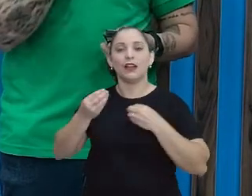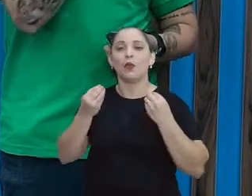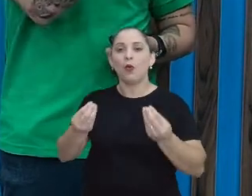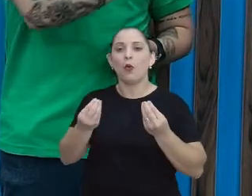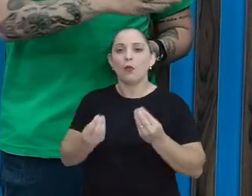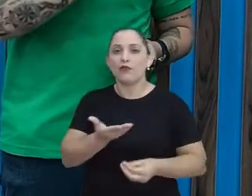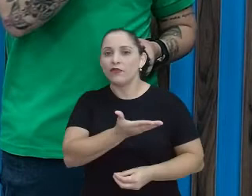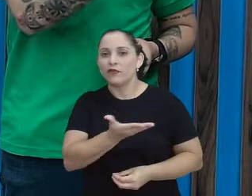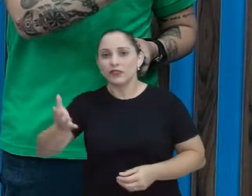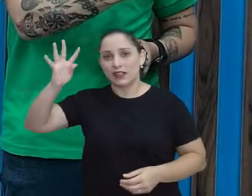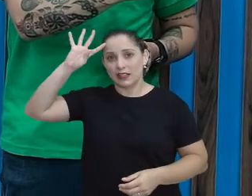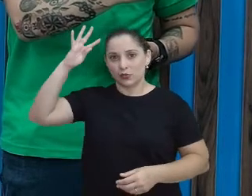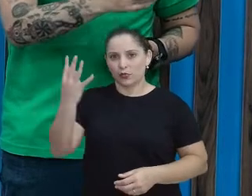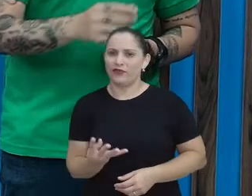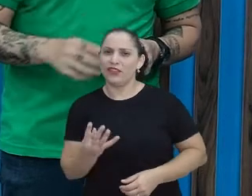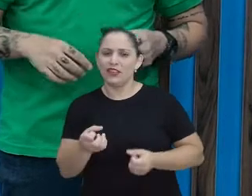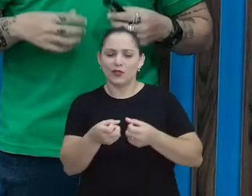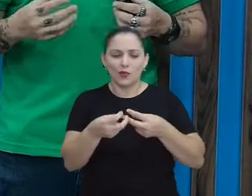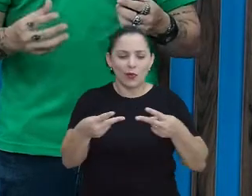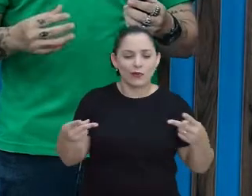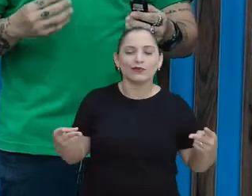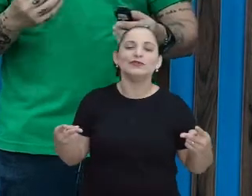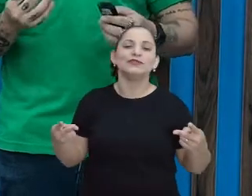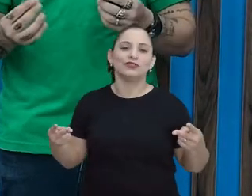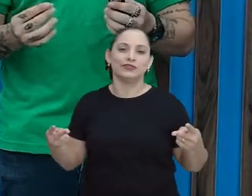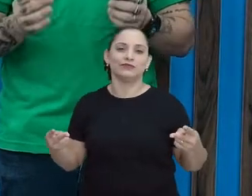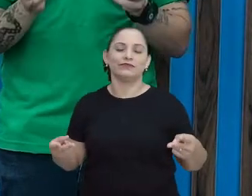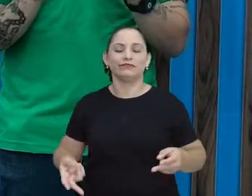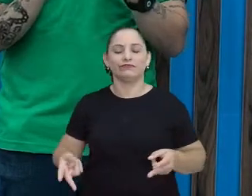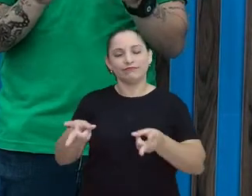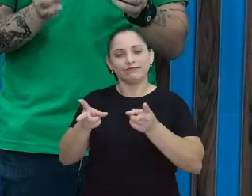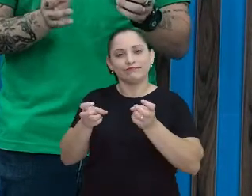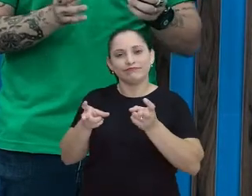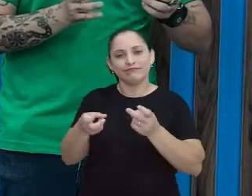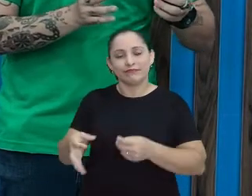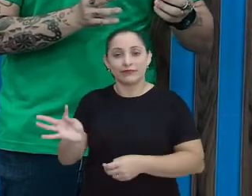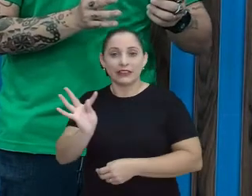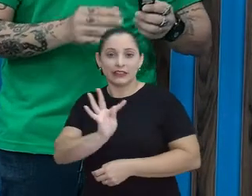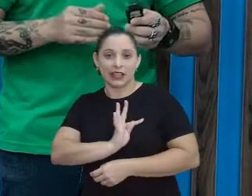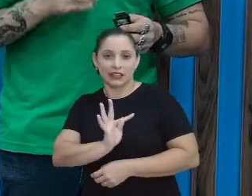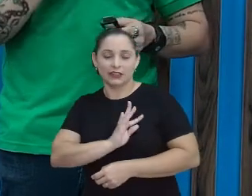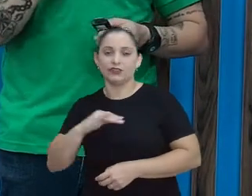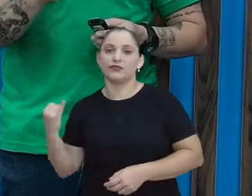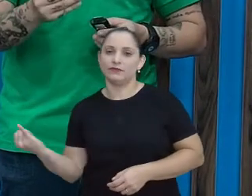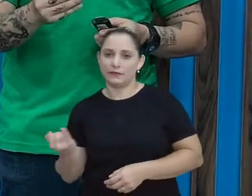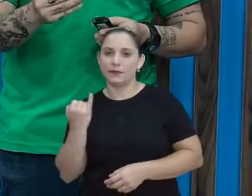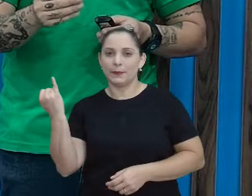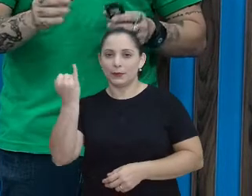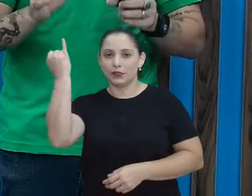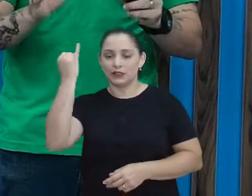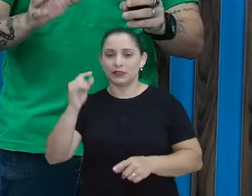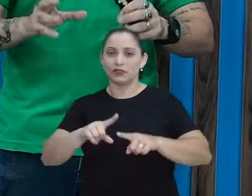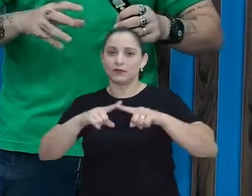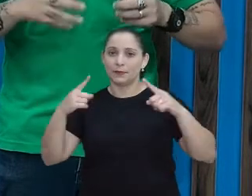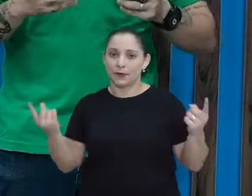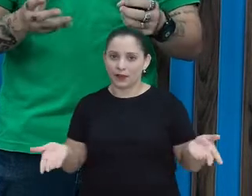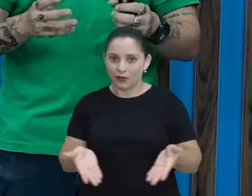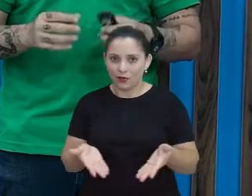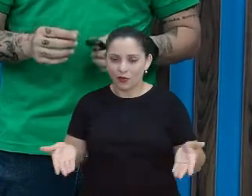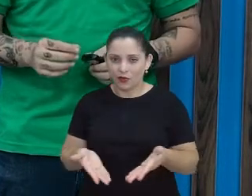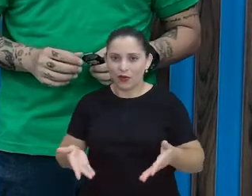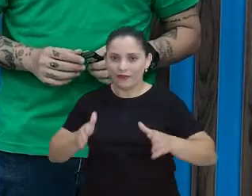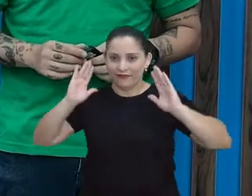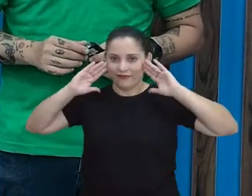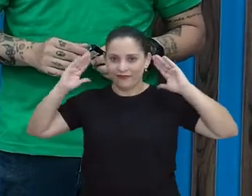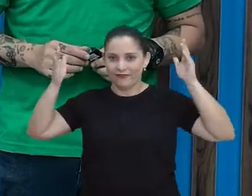você resolver alguns problemas. Então, a gente vai perceber que as técnicas são importantes, mas nesse primeiro momento a gente vai se preocupar mais